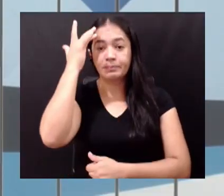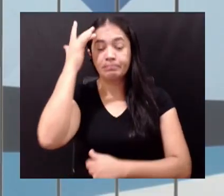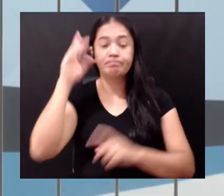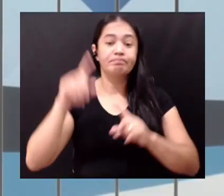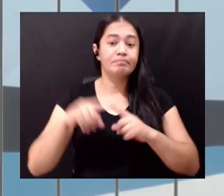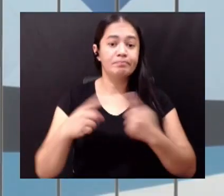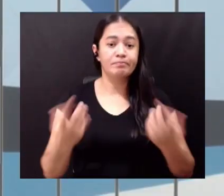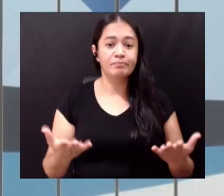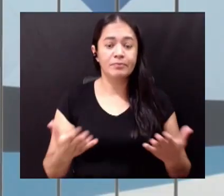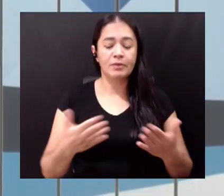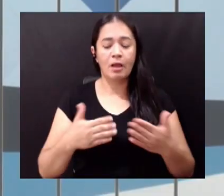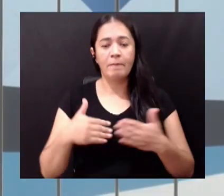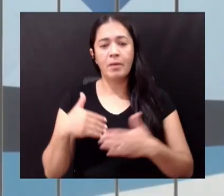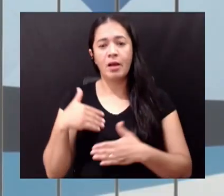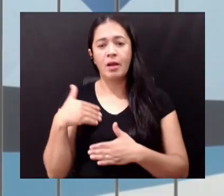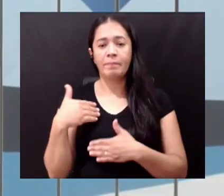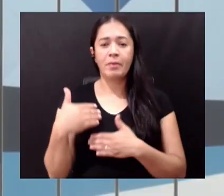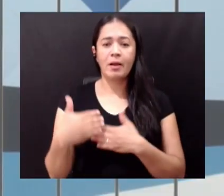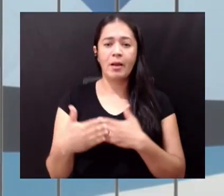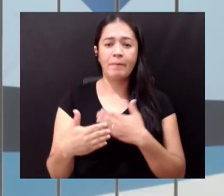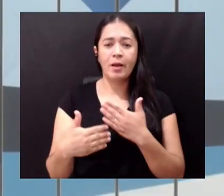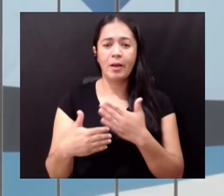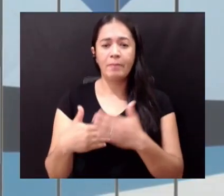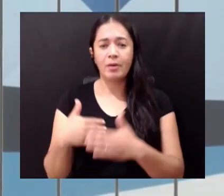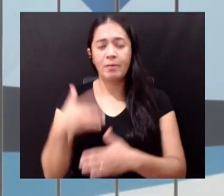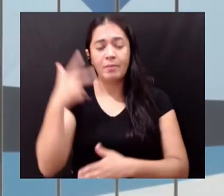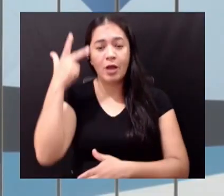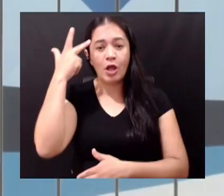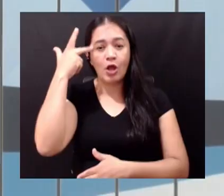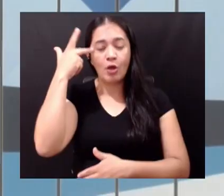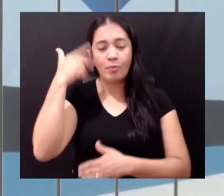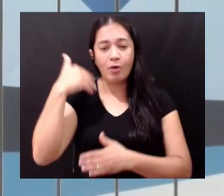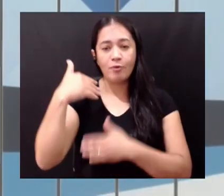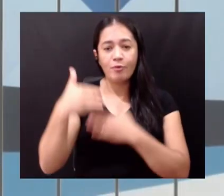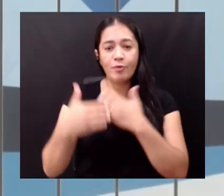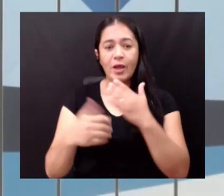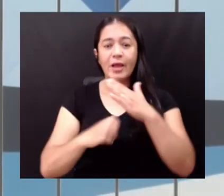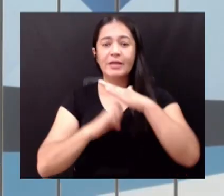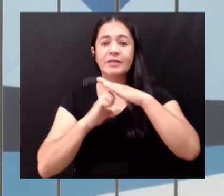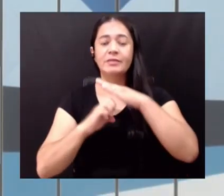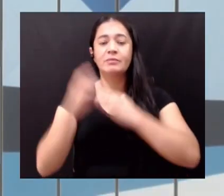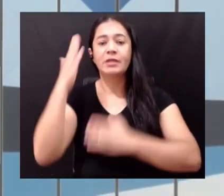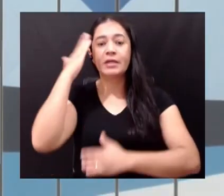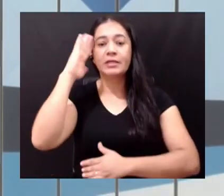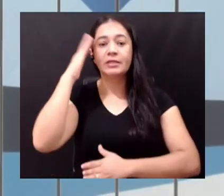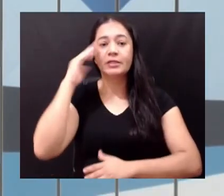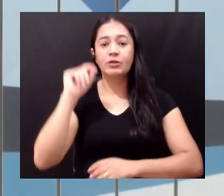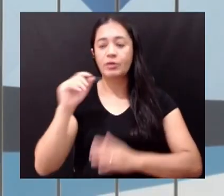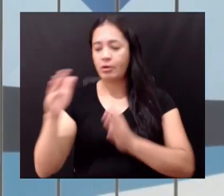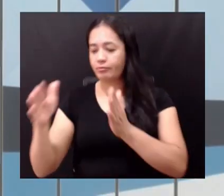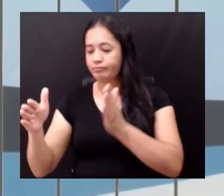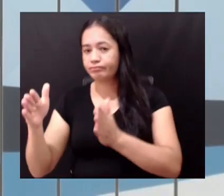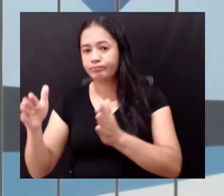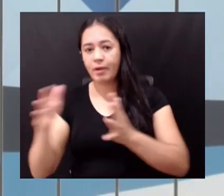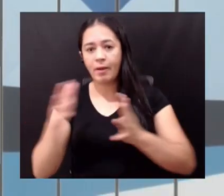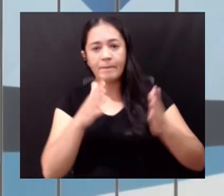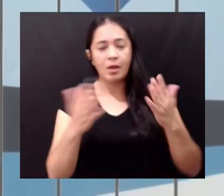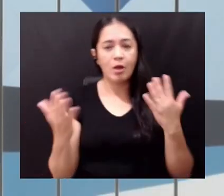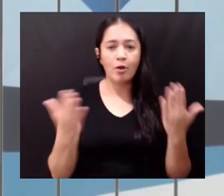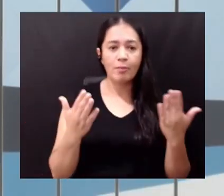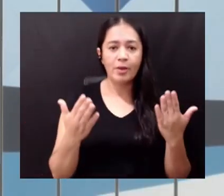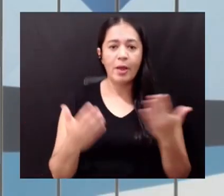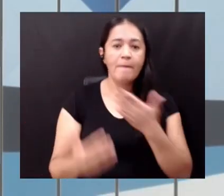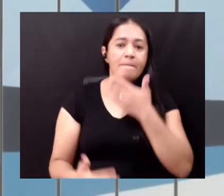foram voltando à normalidade, as empresas entenderam que, comparando esses dois períodos, ainda era mais vantajoso ter as pessoas ali